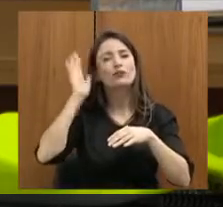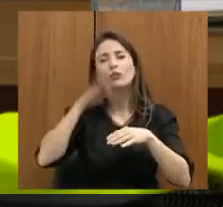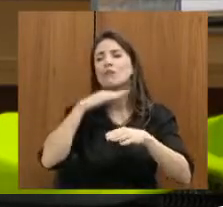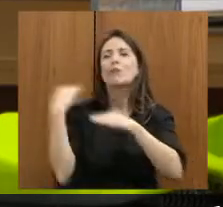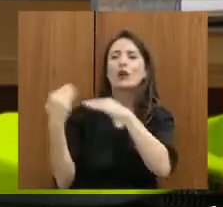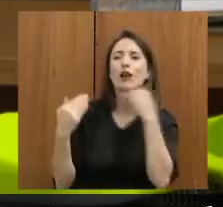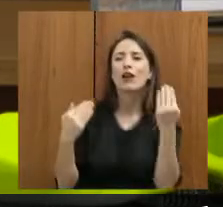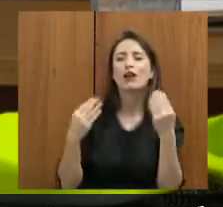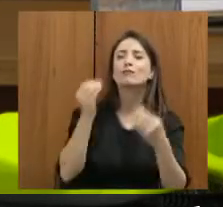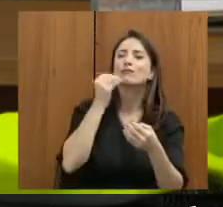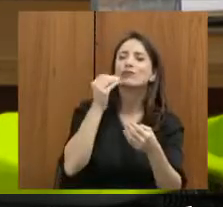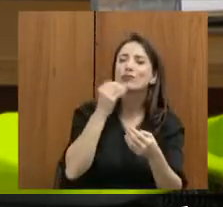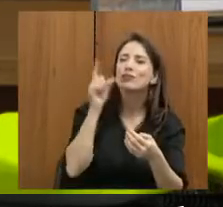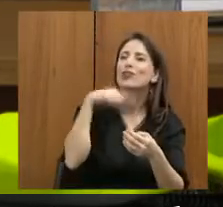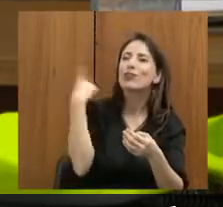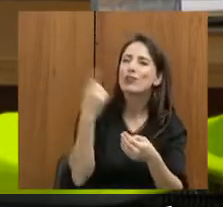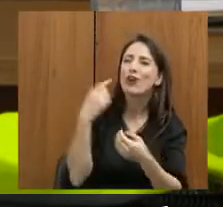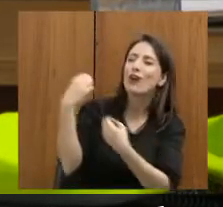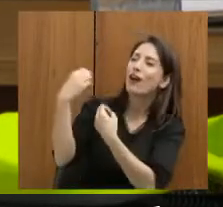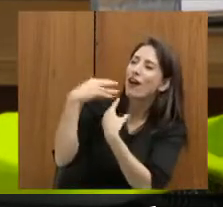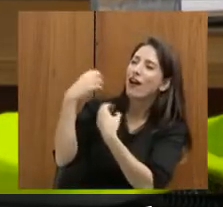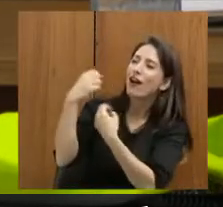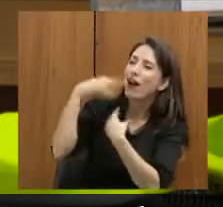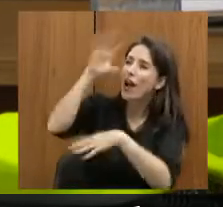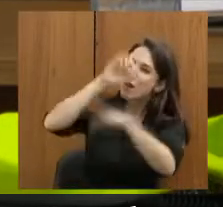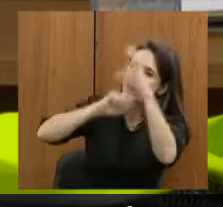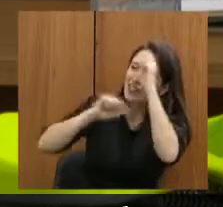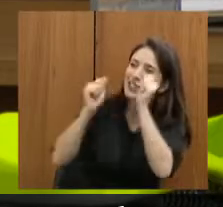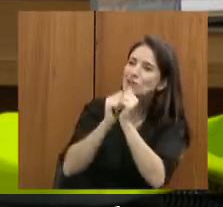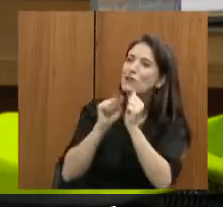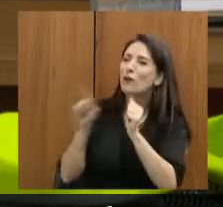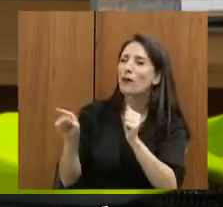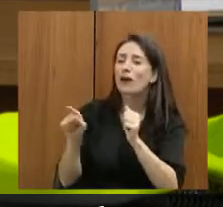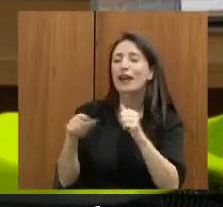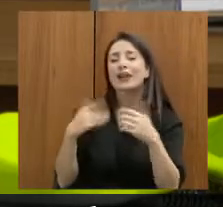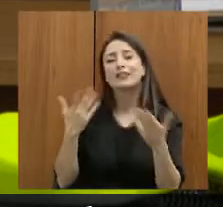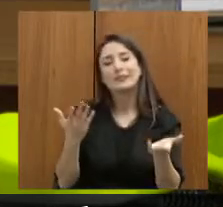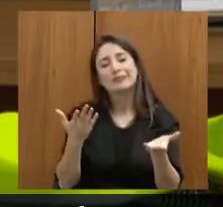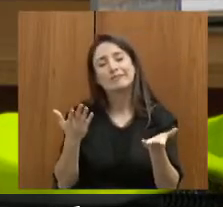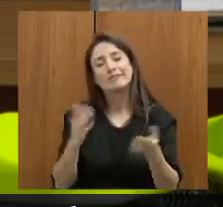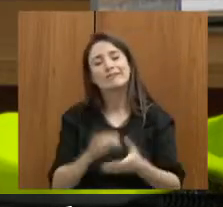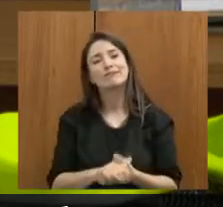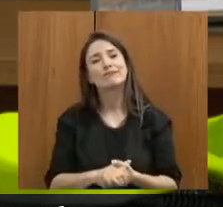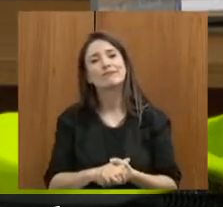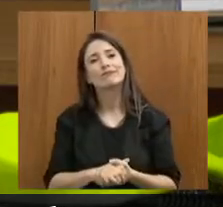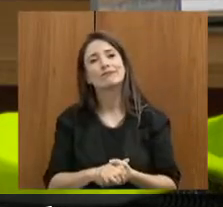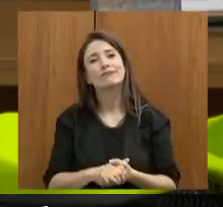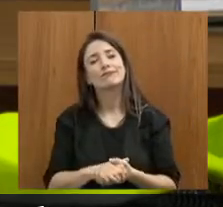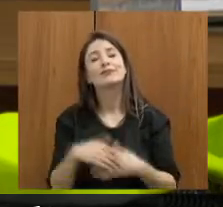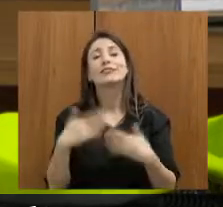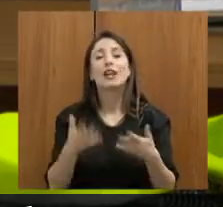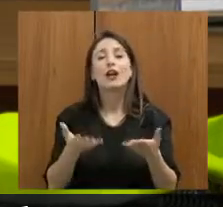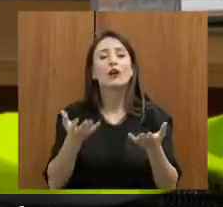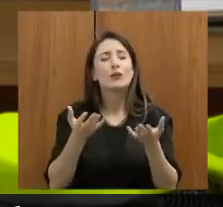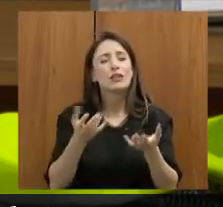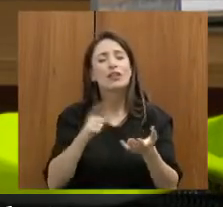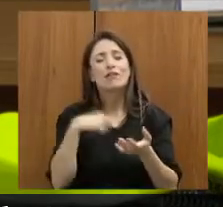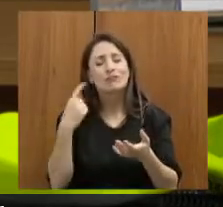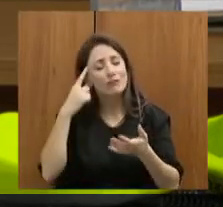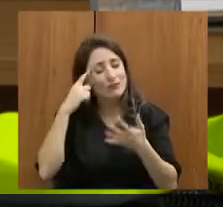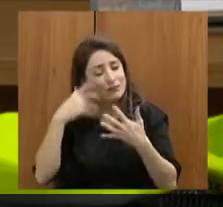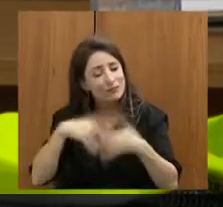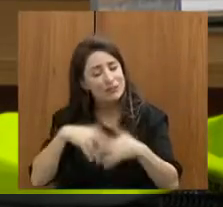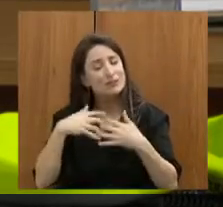que eles fizeram quem sabe então eu queria tomar benção levar essa reflexão de como a gente